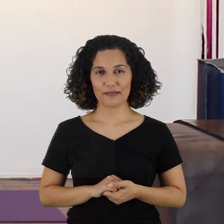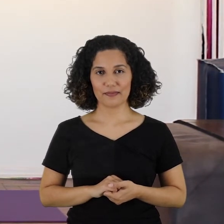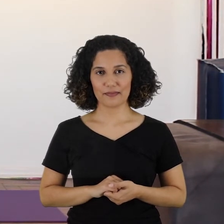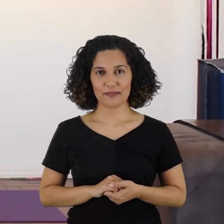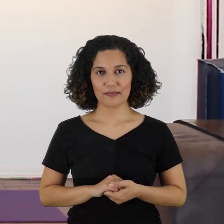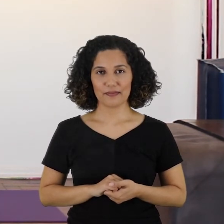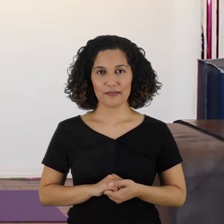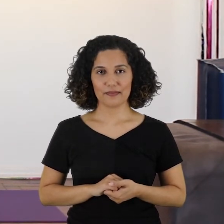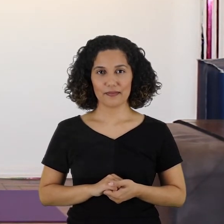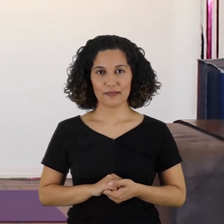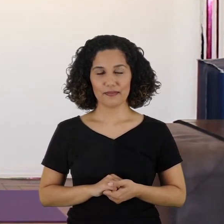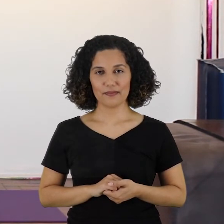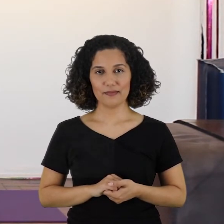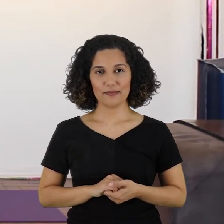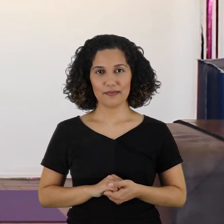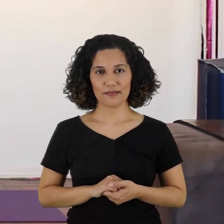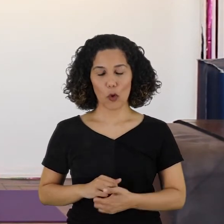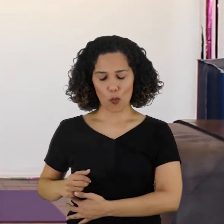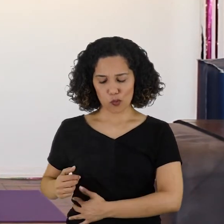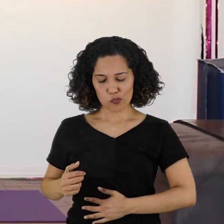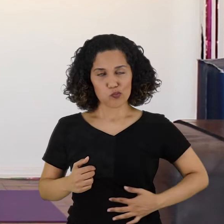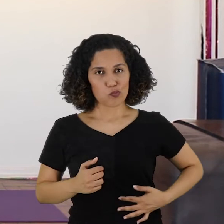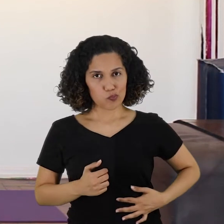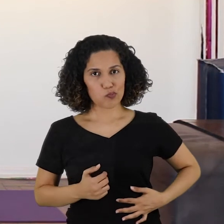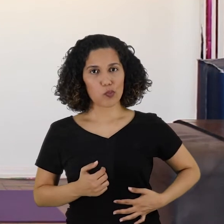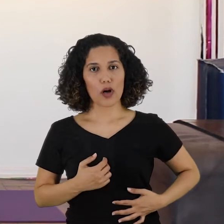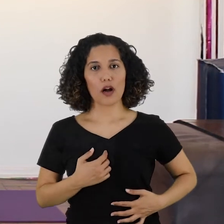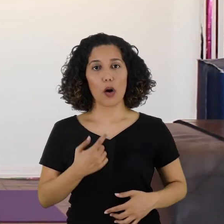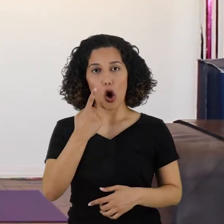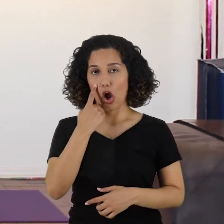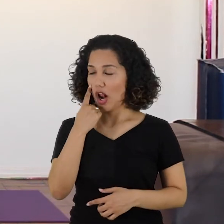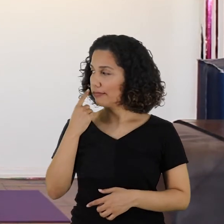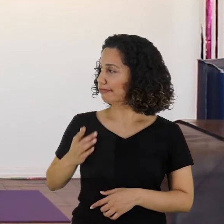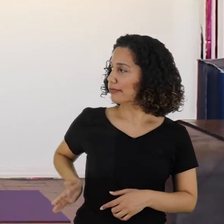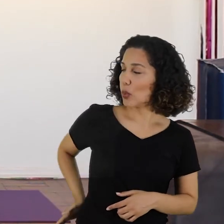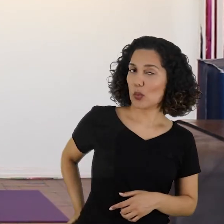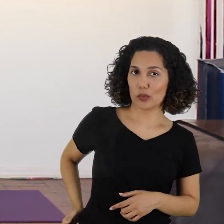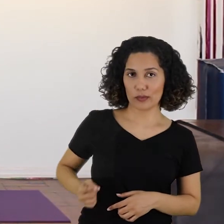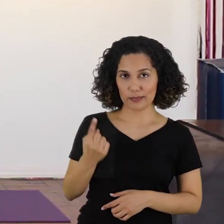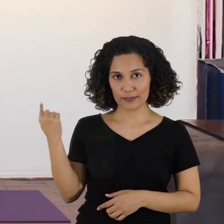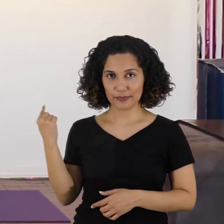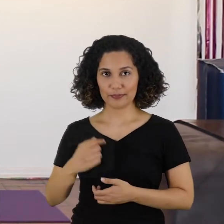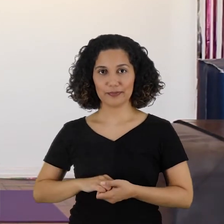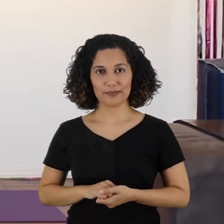para trás para me ajudar a torcer. A minha mão esquerda vai vir atrás aqui do cóccix. Eu crio esse